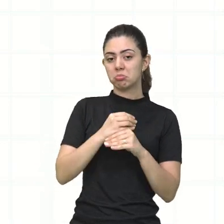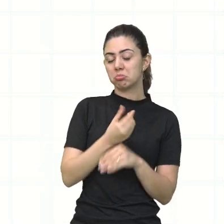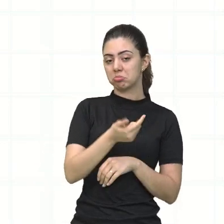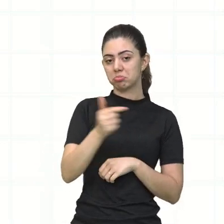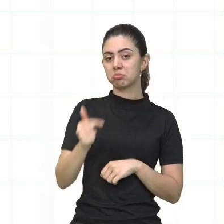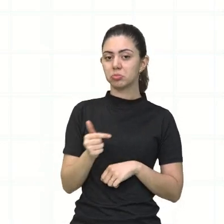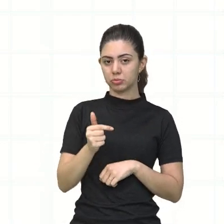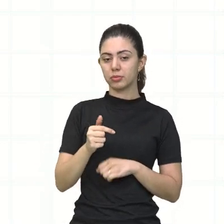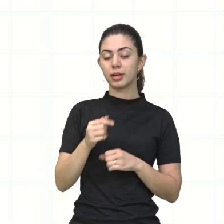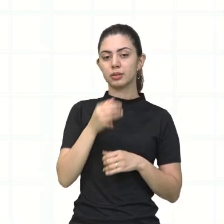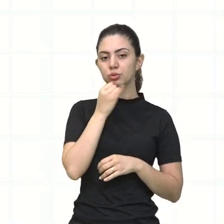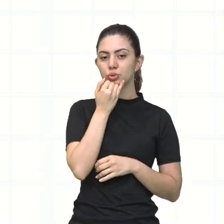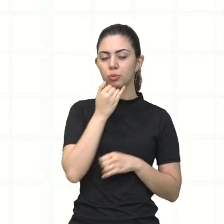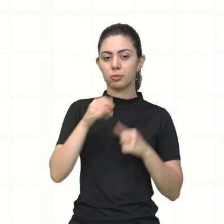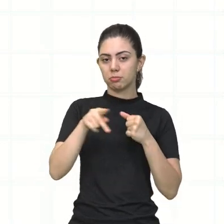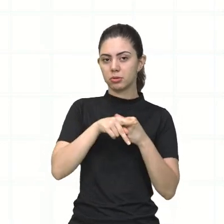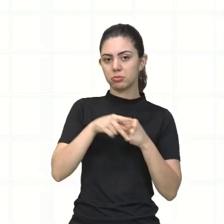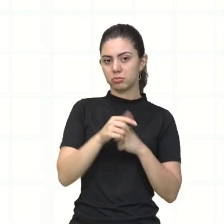pronome que.